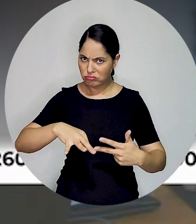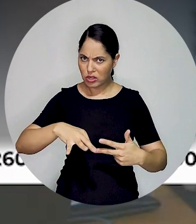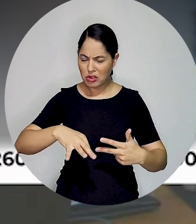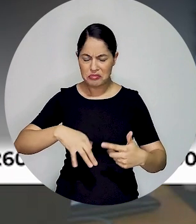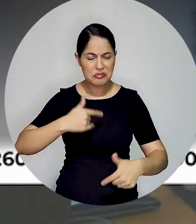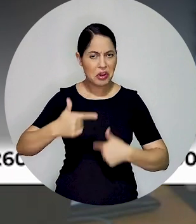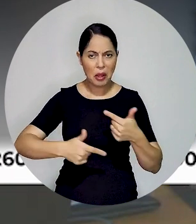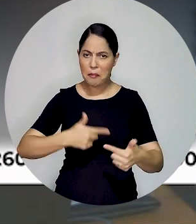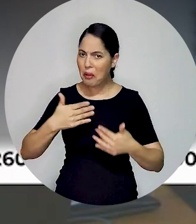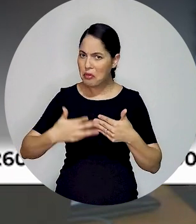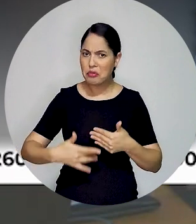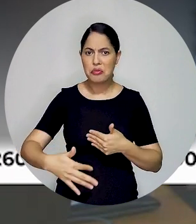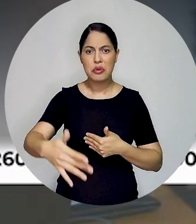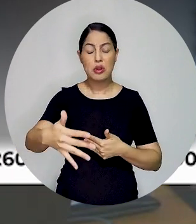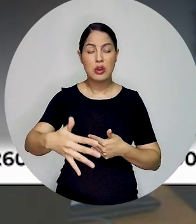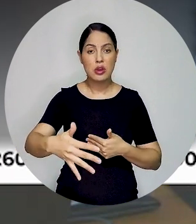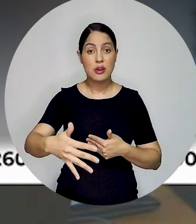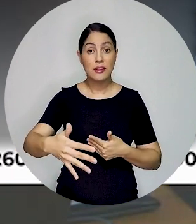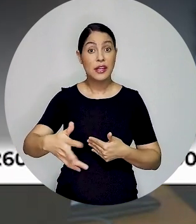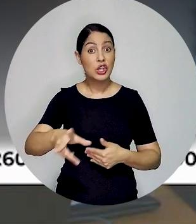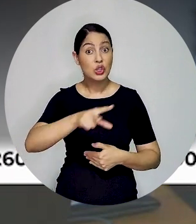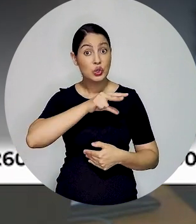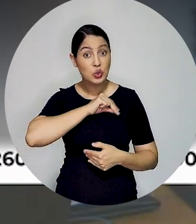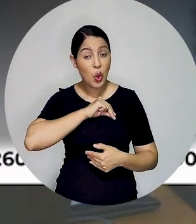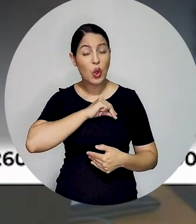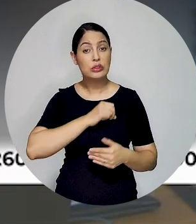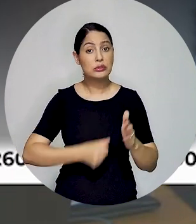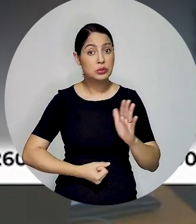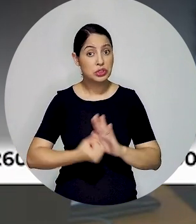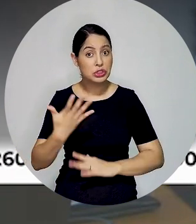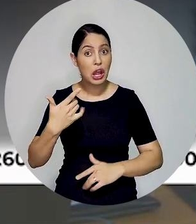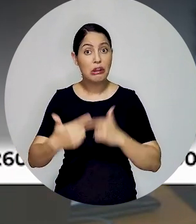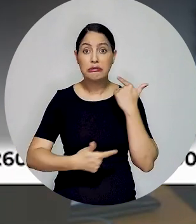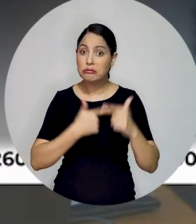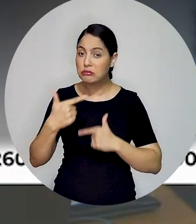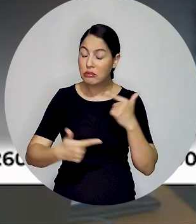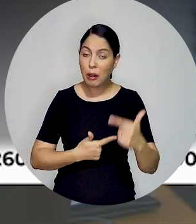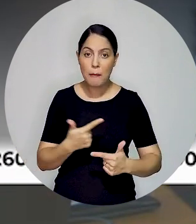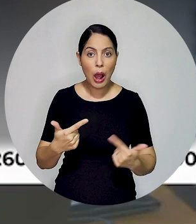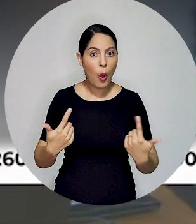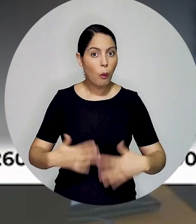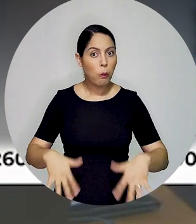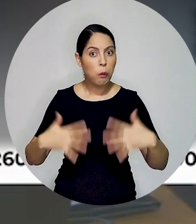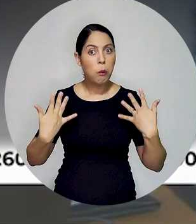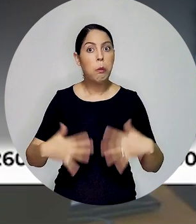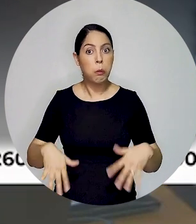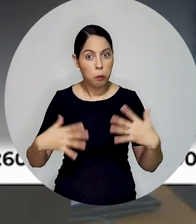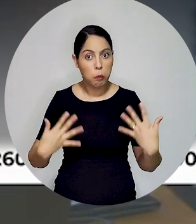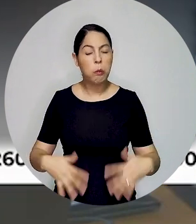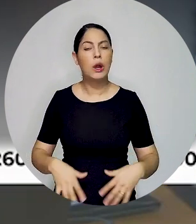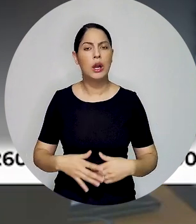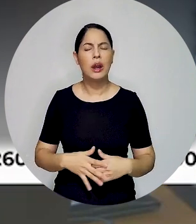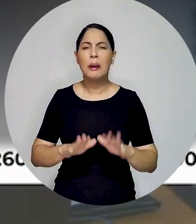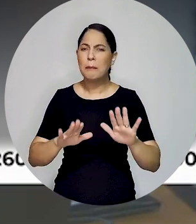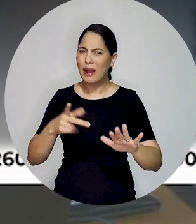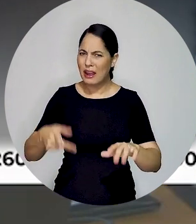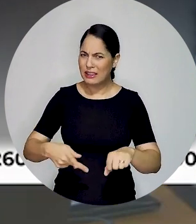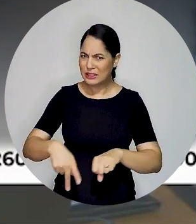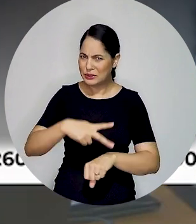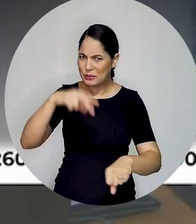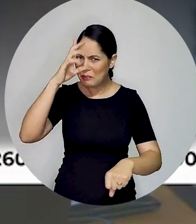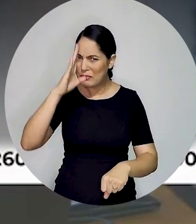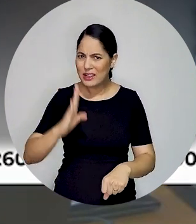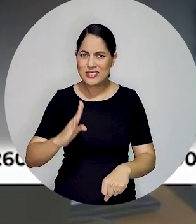continuou funcionando. Aliás, trazendo números impressionantes em termos de